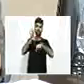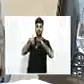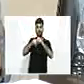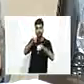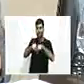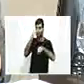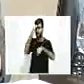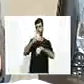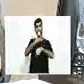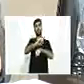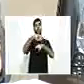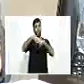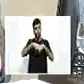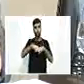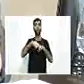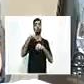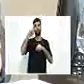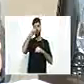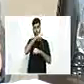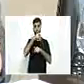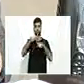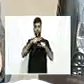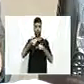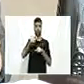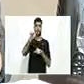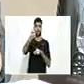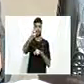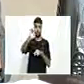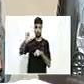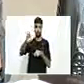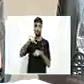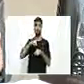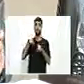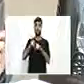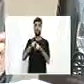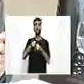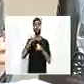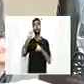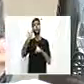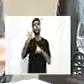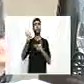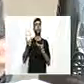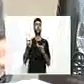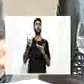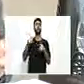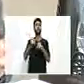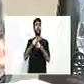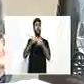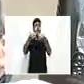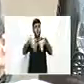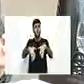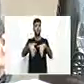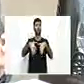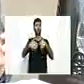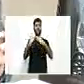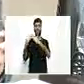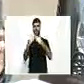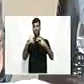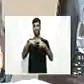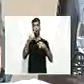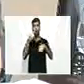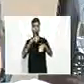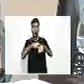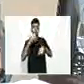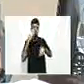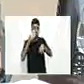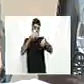dificulta muito o trabalho do saai né além de dificultar os seus trabalhos ainda prejudica o vizinho ainda que coloca ali o